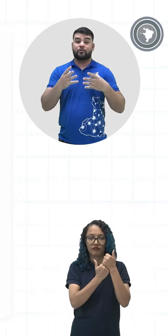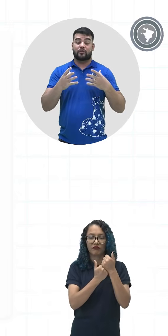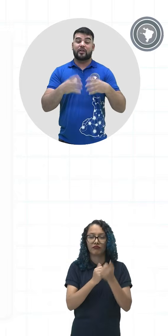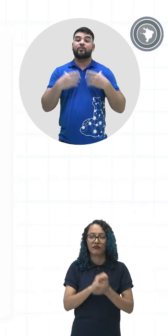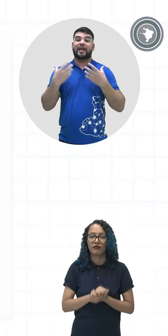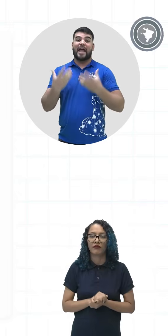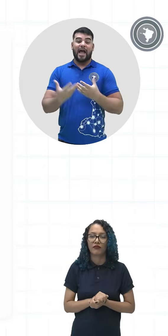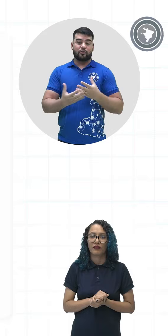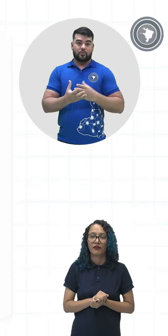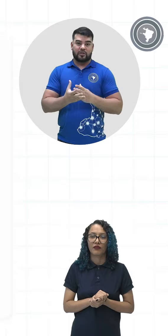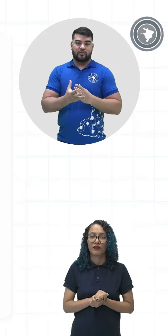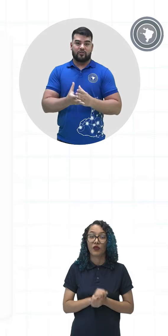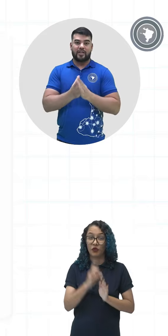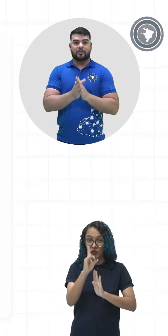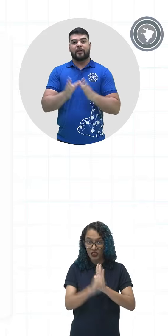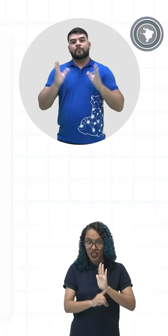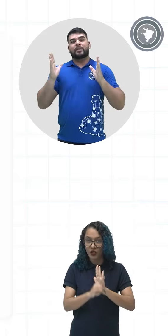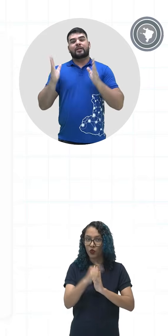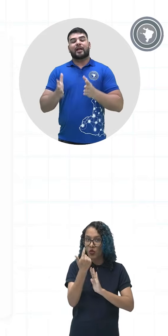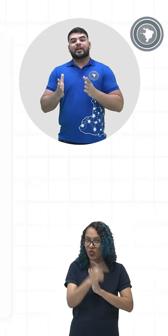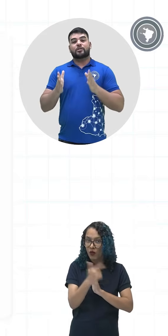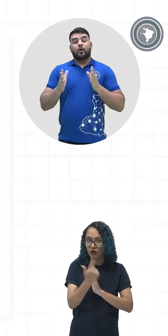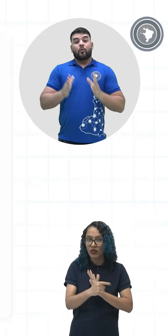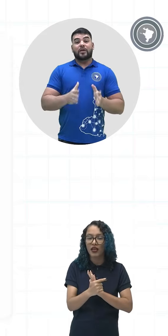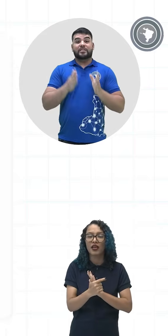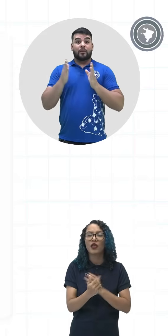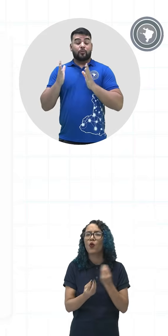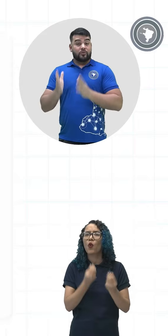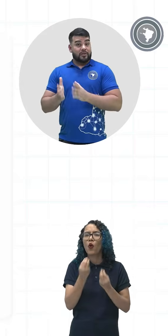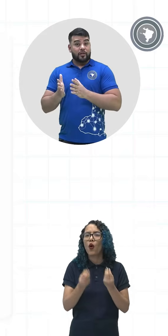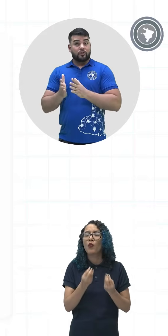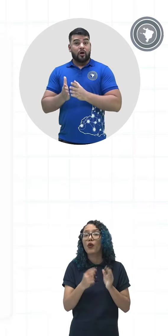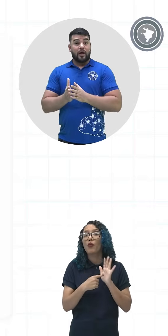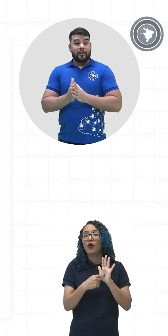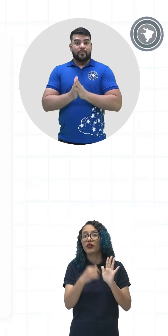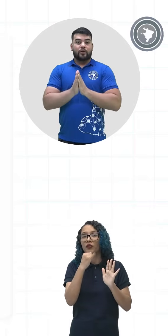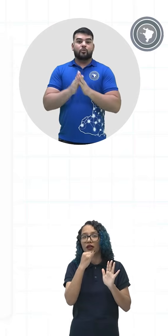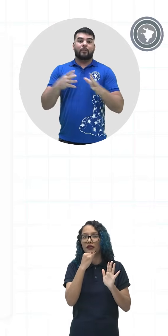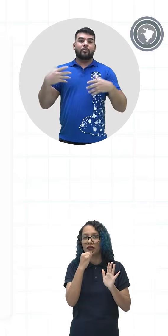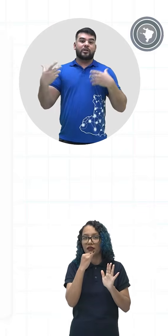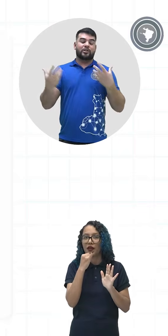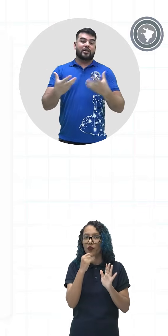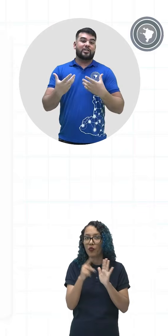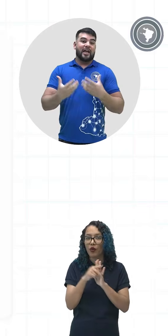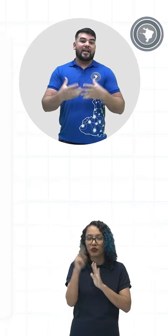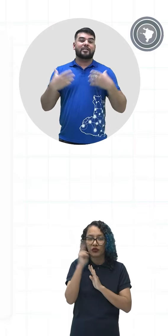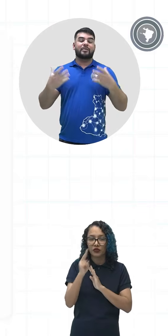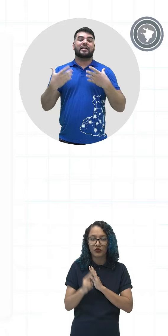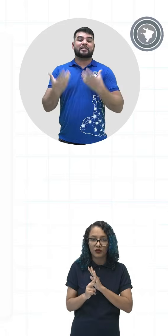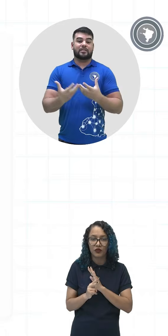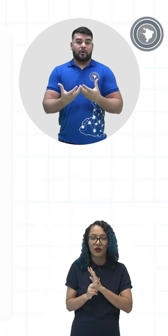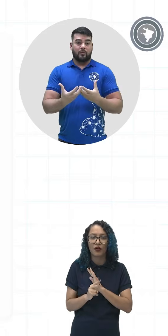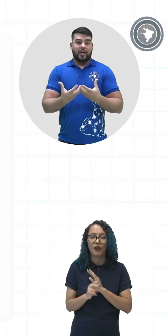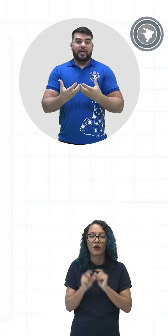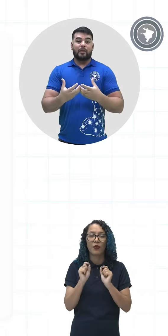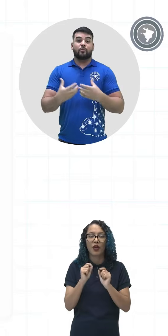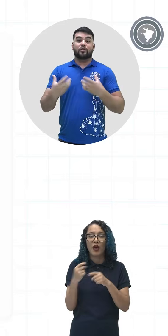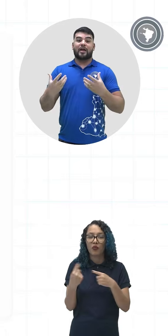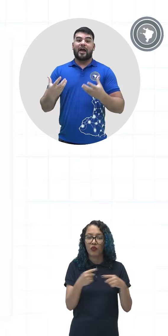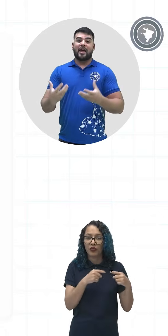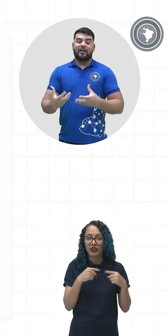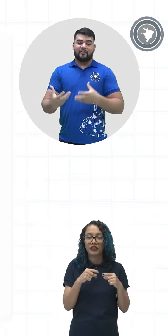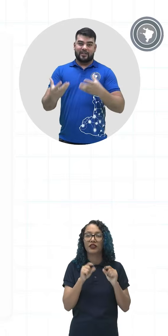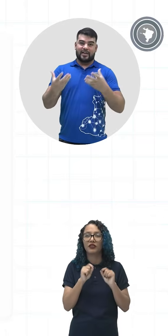seus direitos são negados muitas vezes, traz um exemplo da história, de uma política de assimilação, em